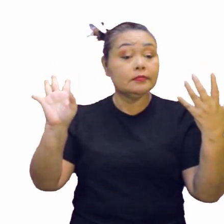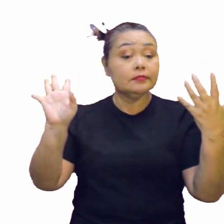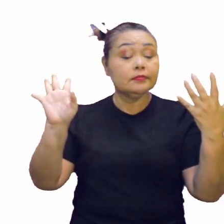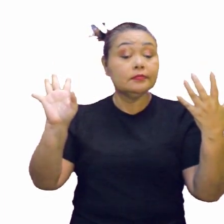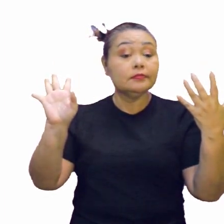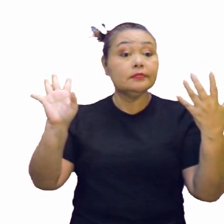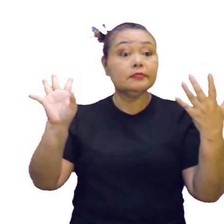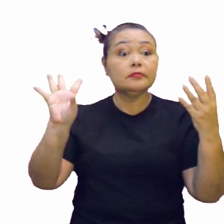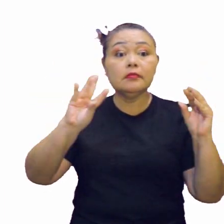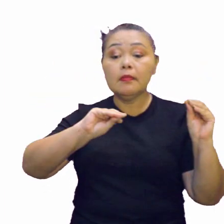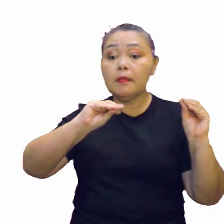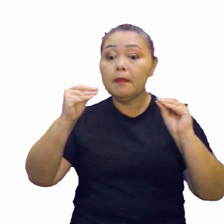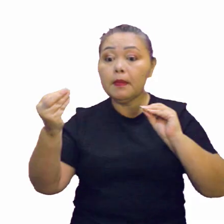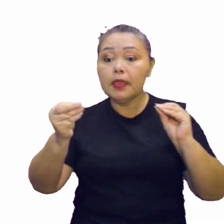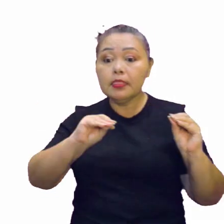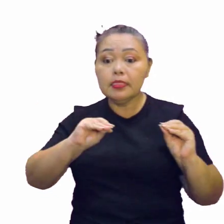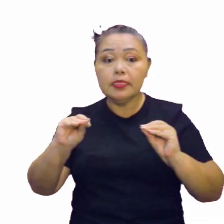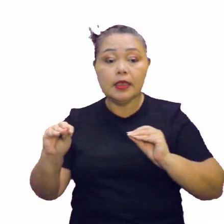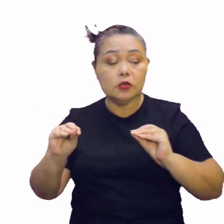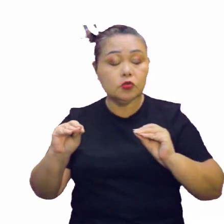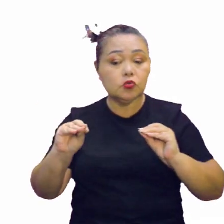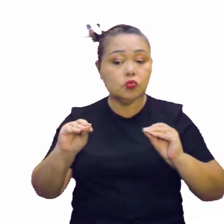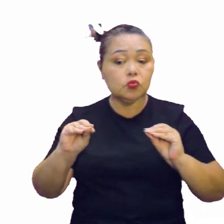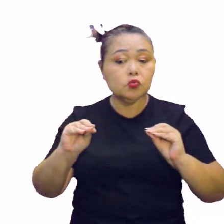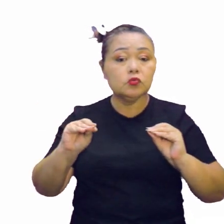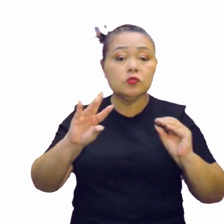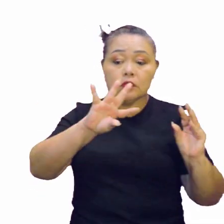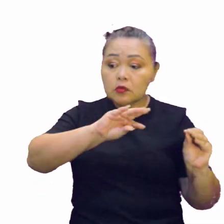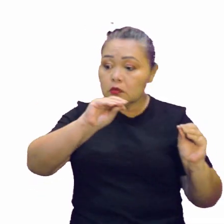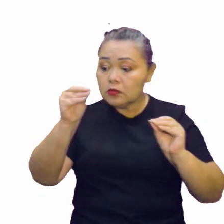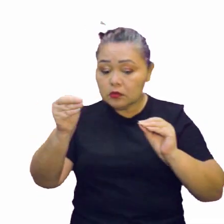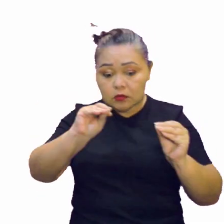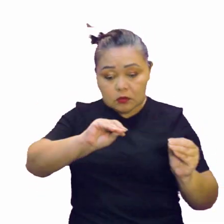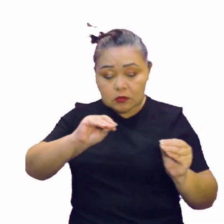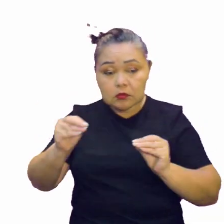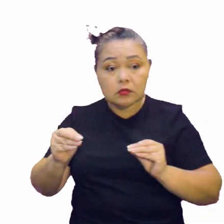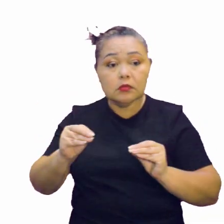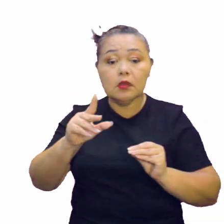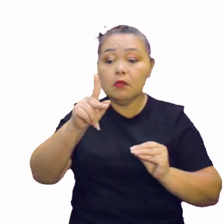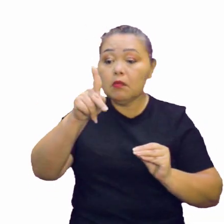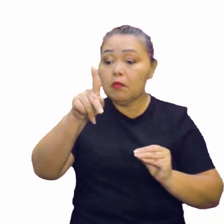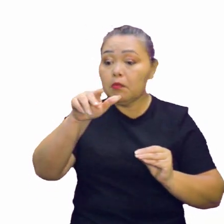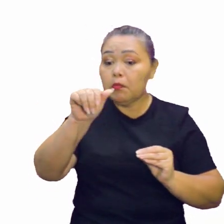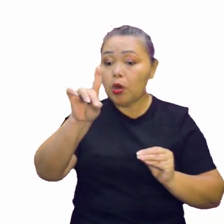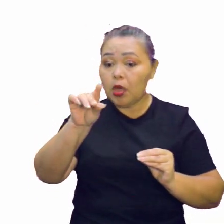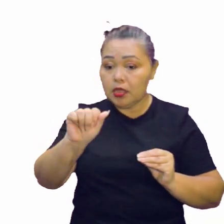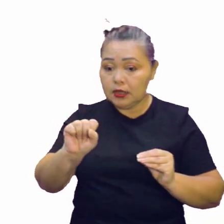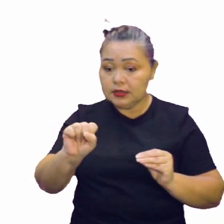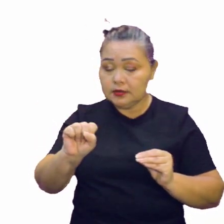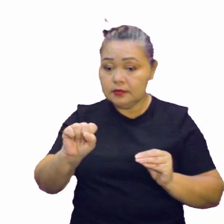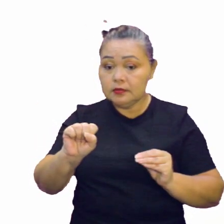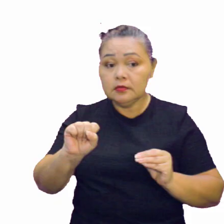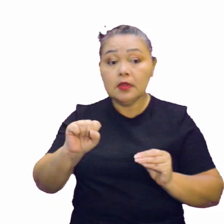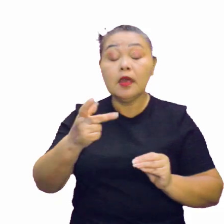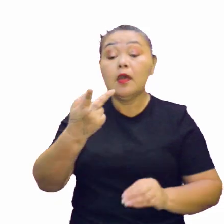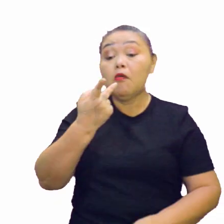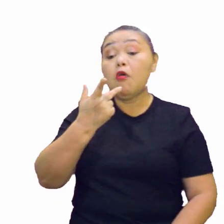manejo dos componentes. Esses manejos têm podas. Agora, pessoal, quando a gente fala de